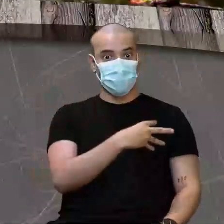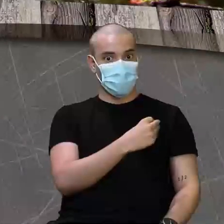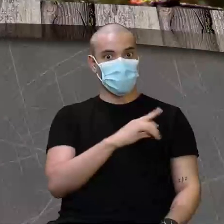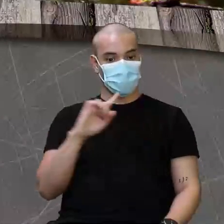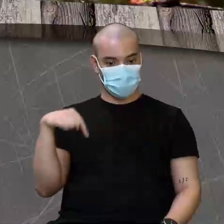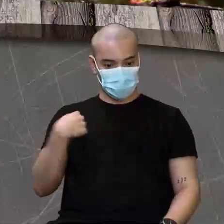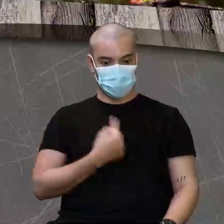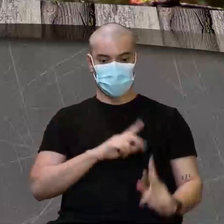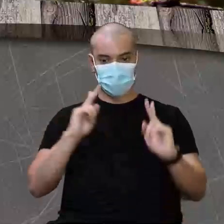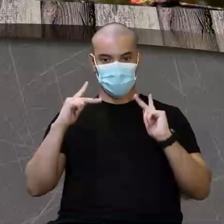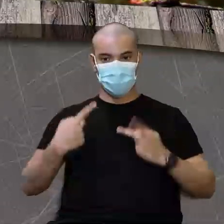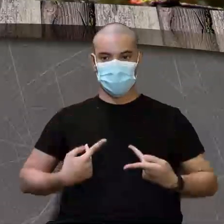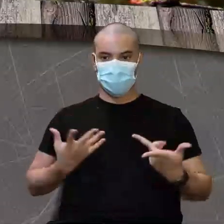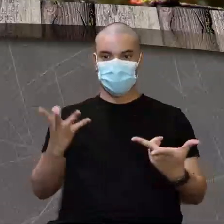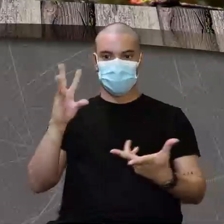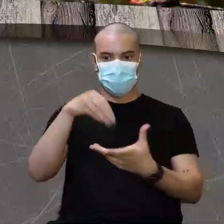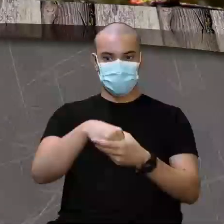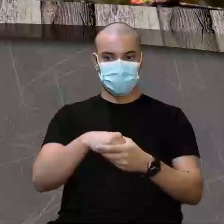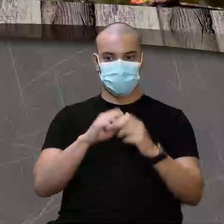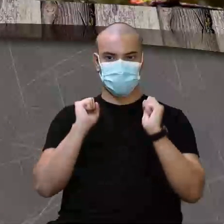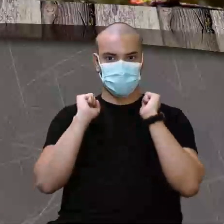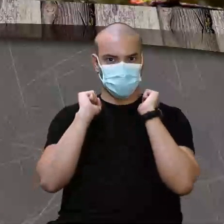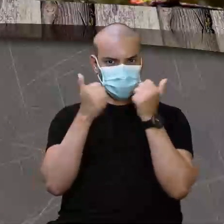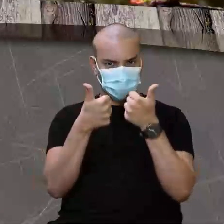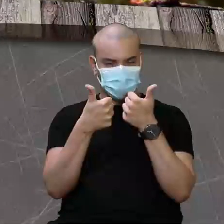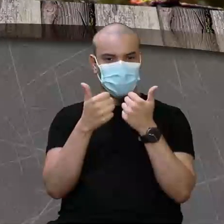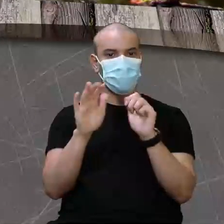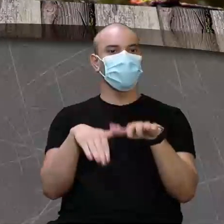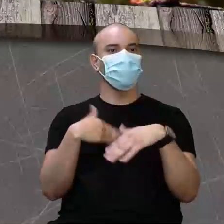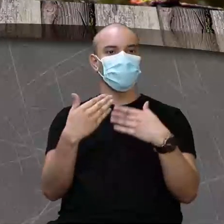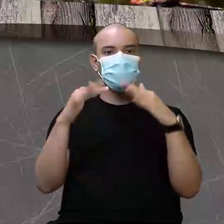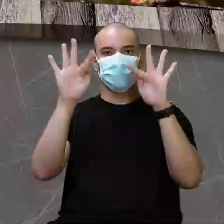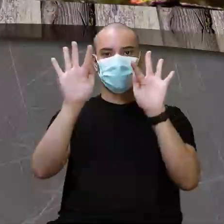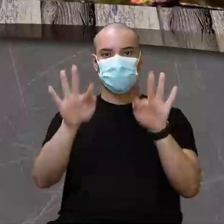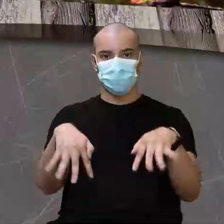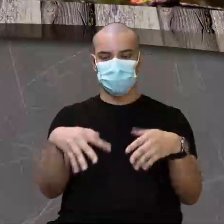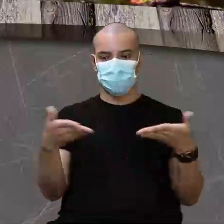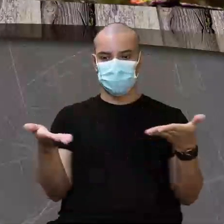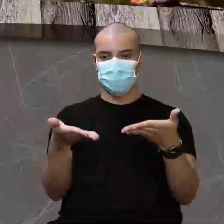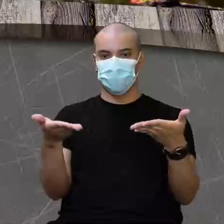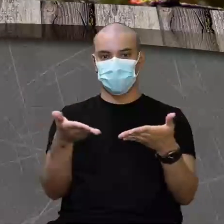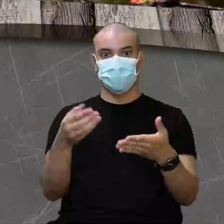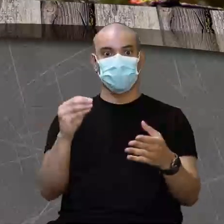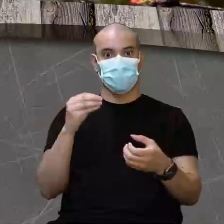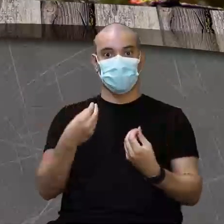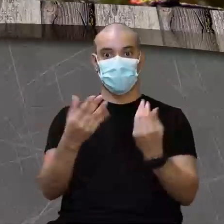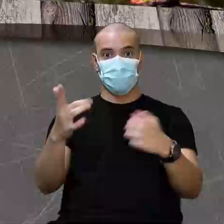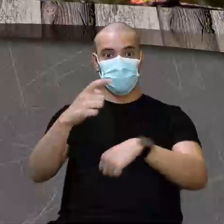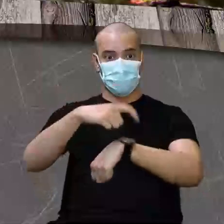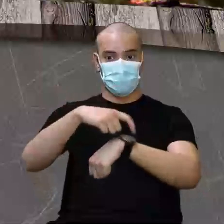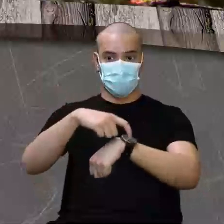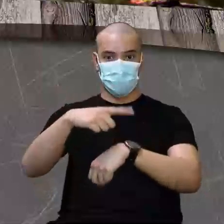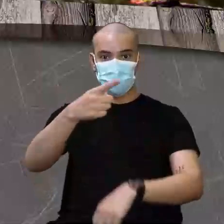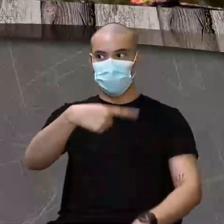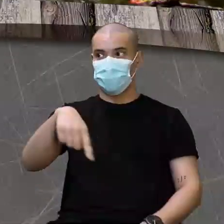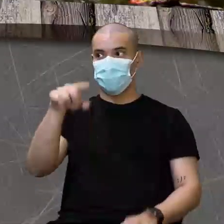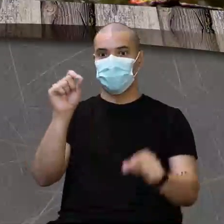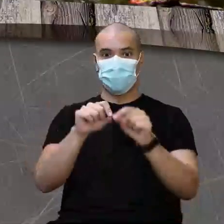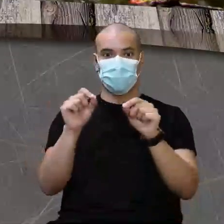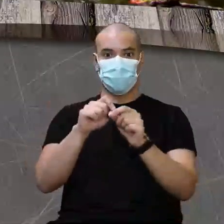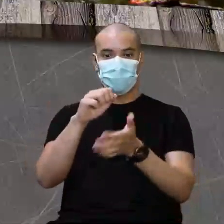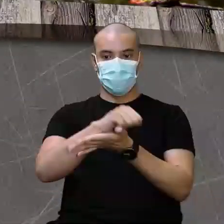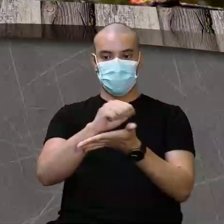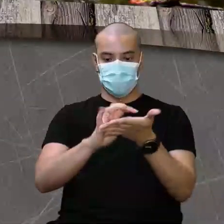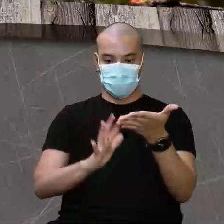onde nós estamos inseridos. Perfeito, galera? Então, a gente fica aqui e aí eu vou te dar aquele tempinho para você fazer a